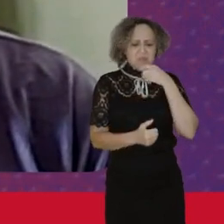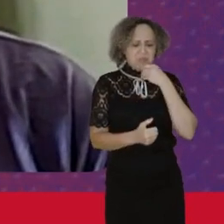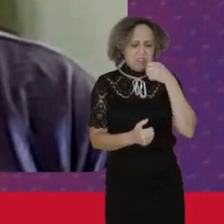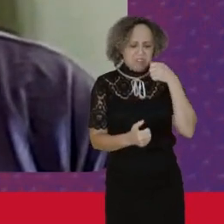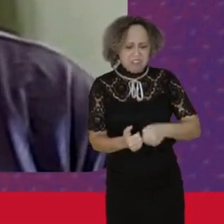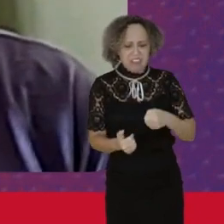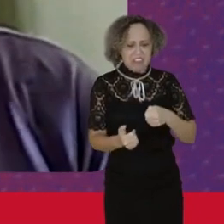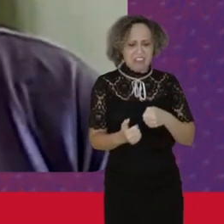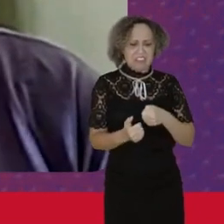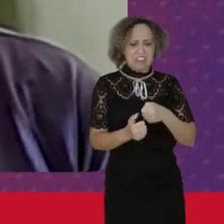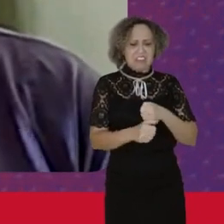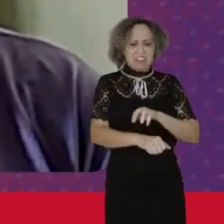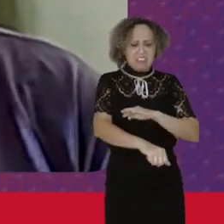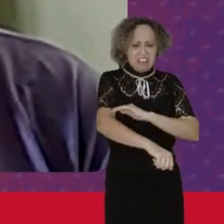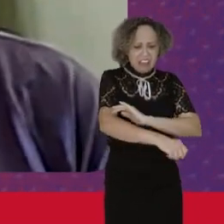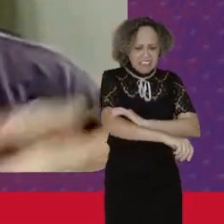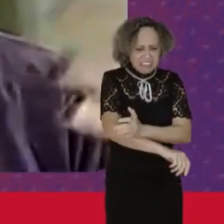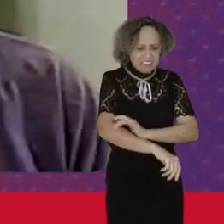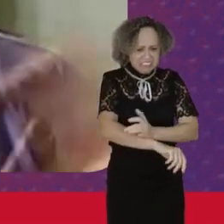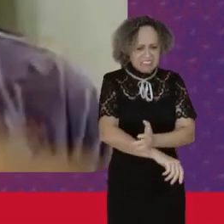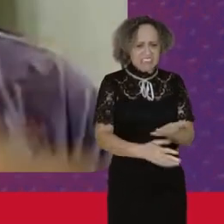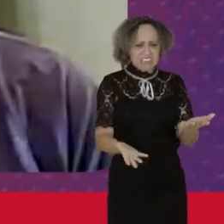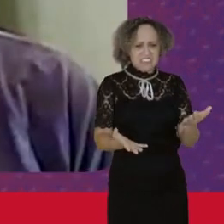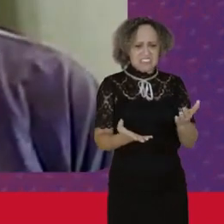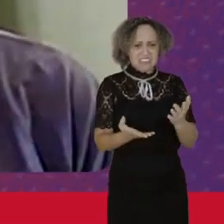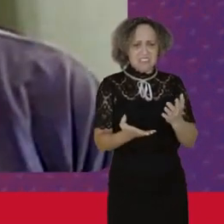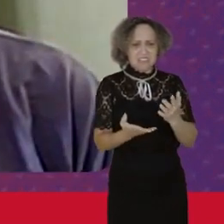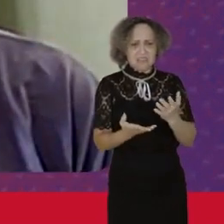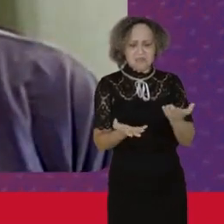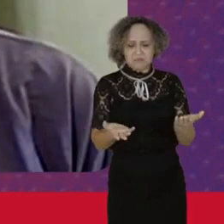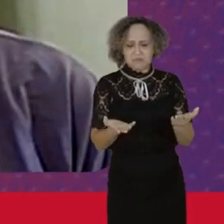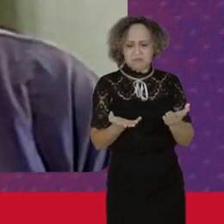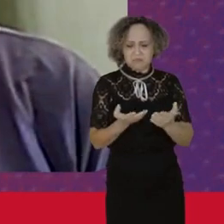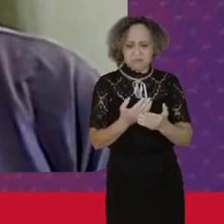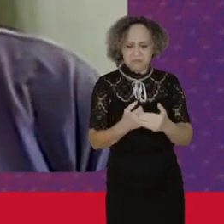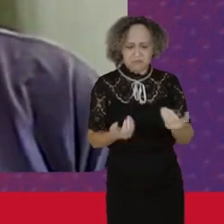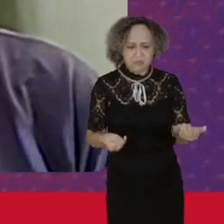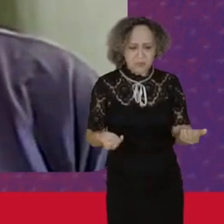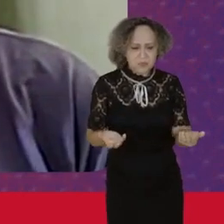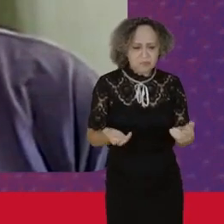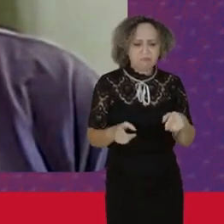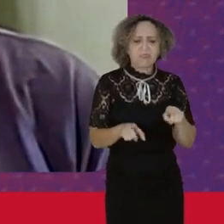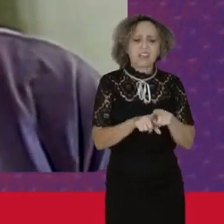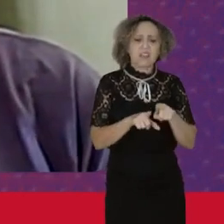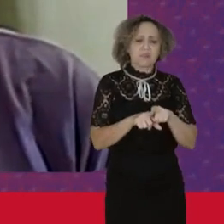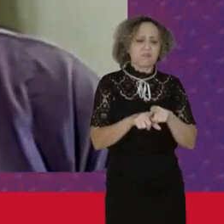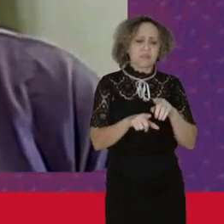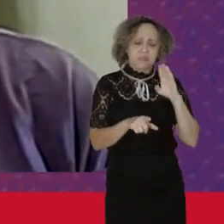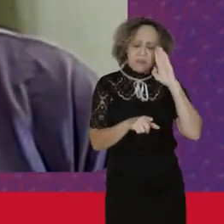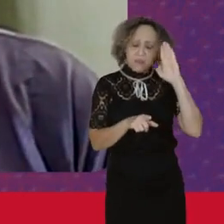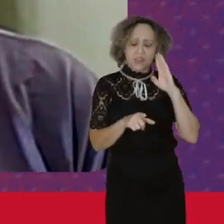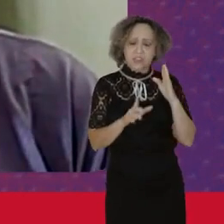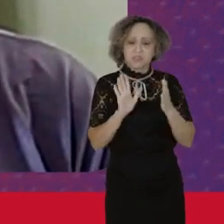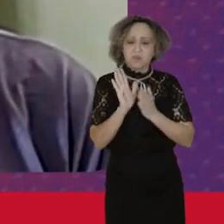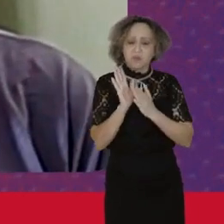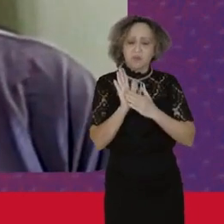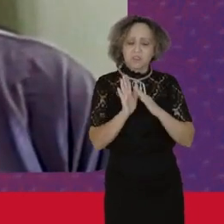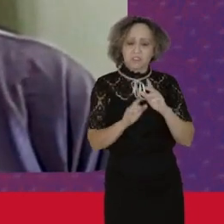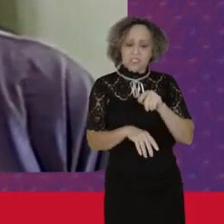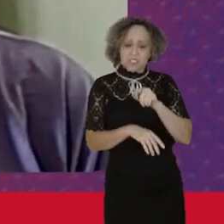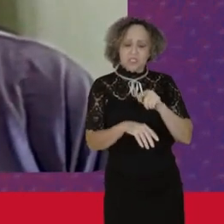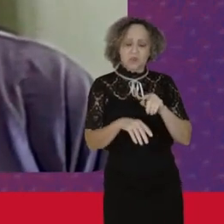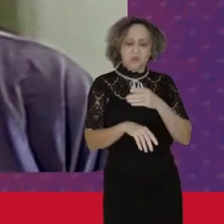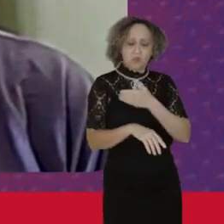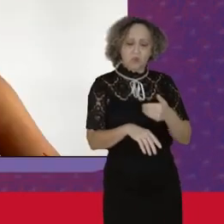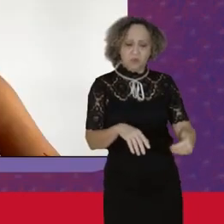na nossa sociedade, e que se reverberam, né, nas políticas e nas propostas desse governo, né? Então, eu acho que é